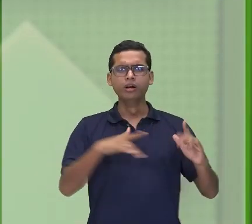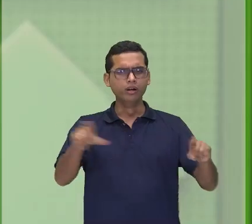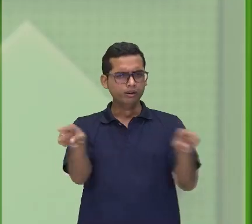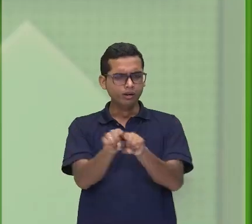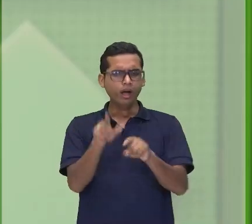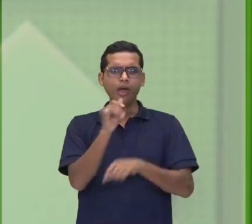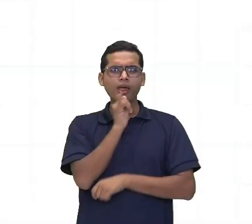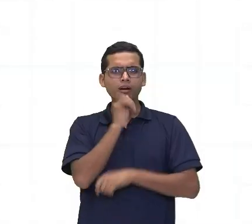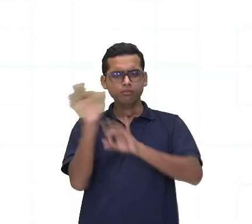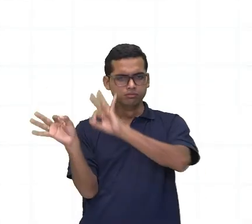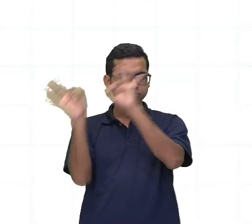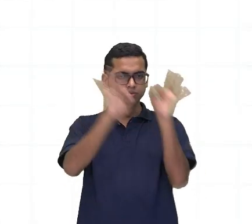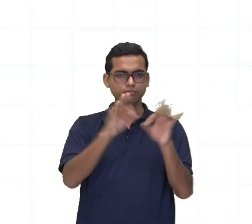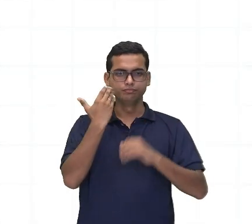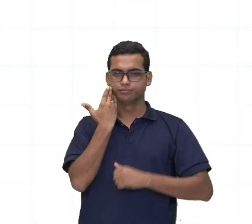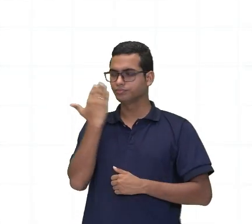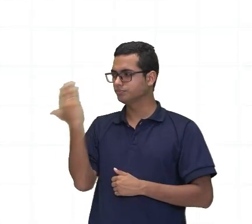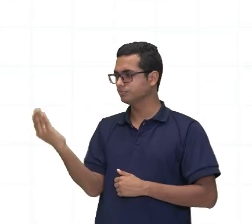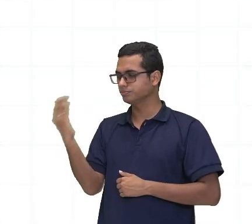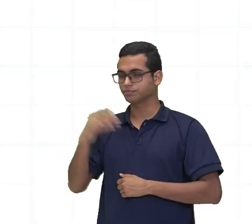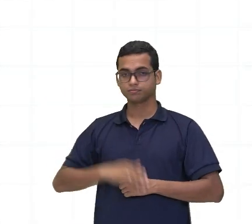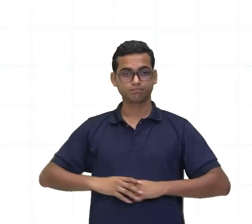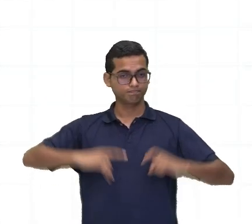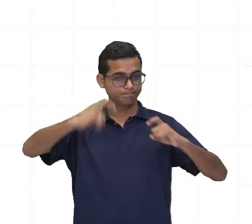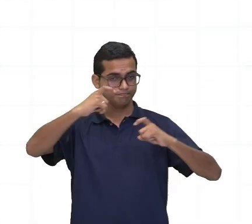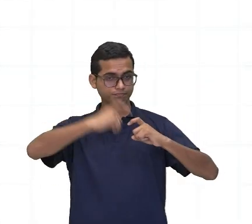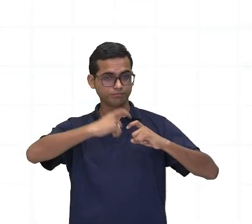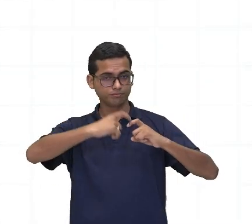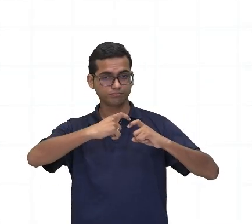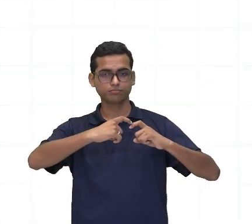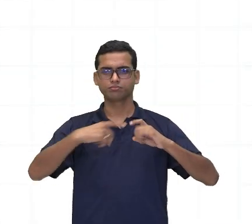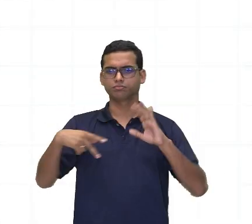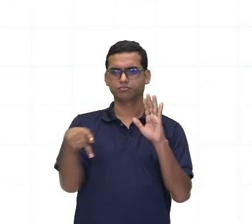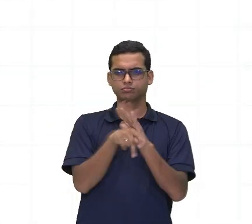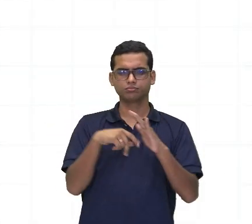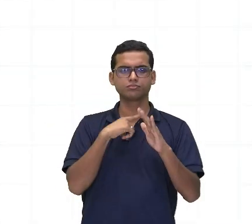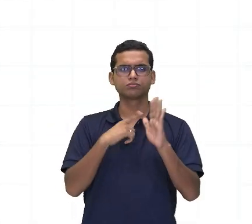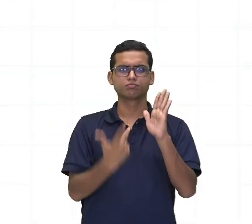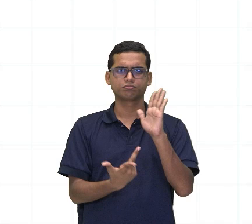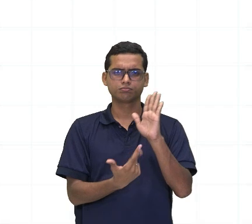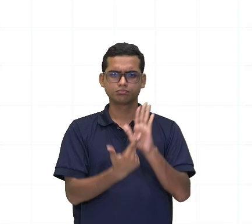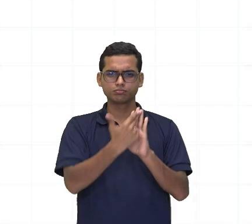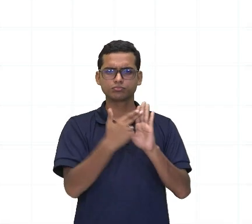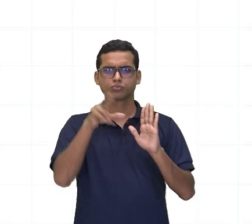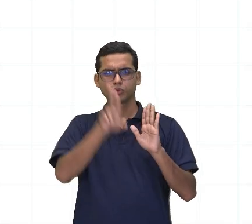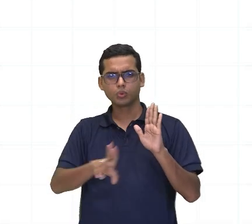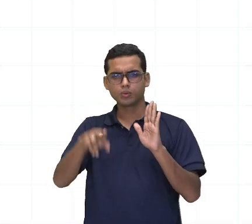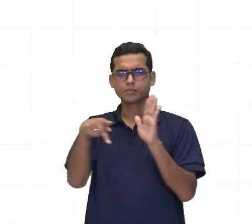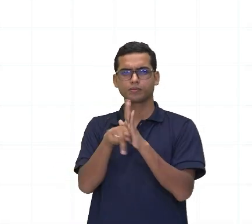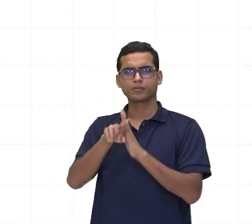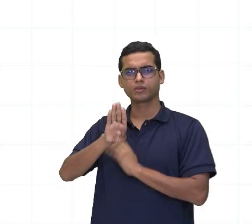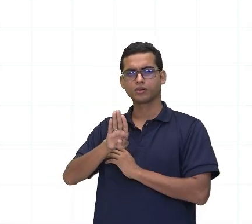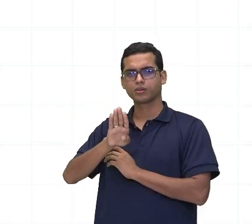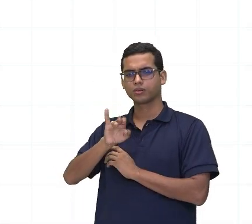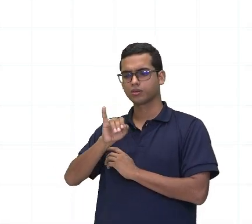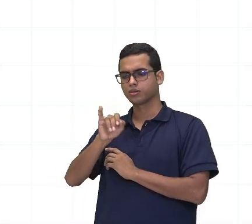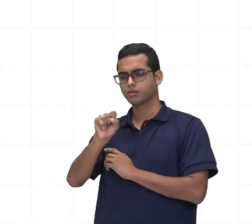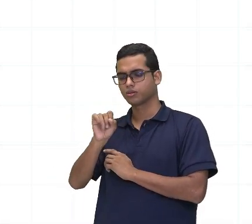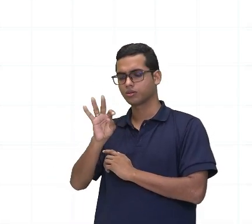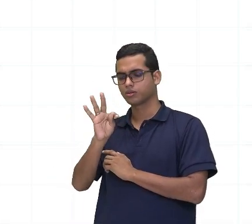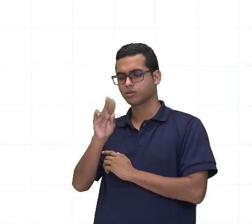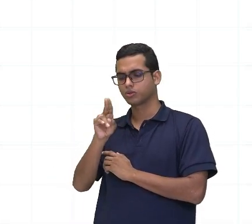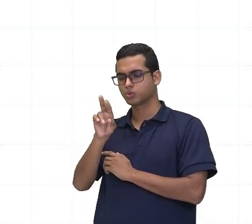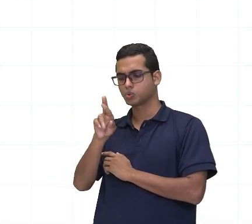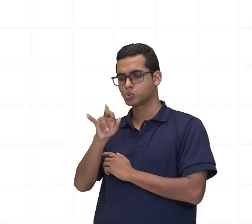outro exemplo. Os médicos cirurgiões fazem uso de bisturis, certo? Com